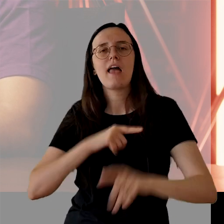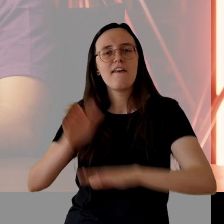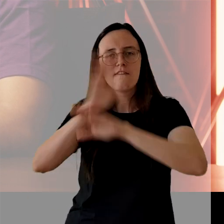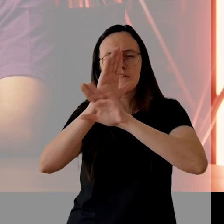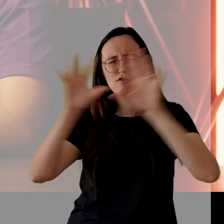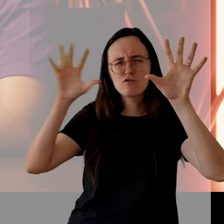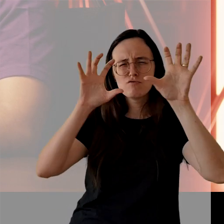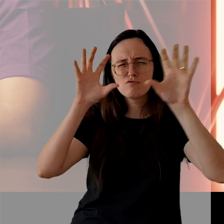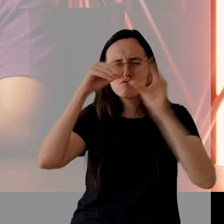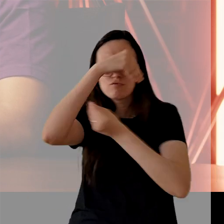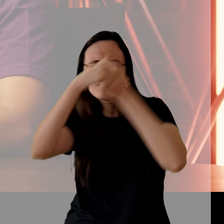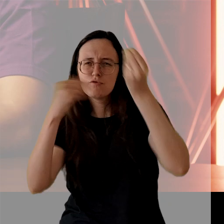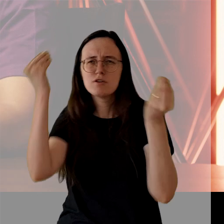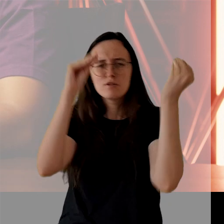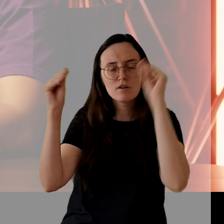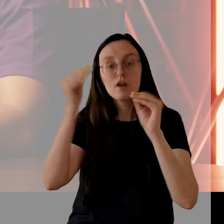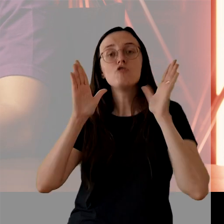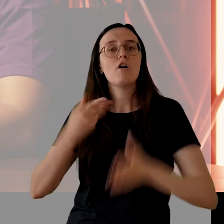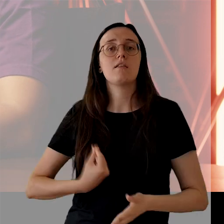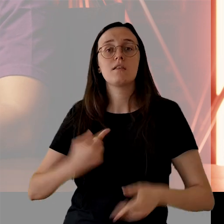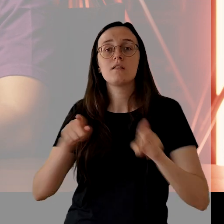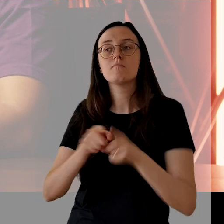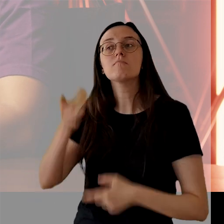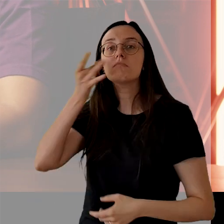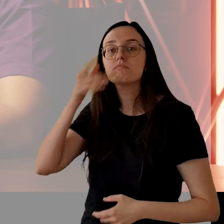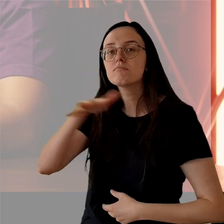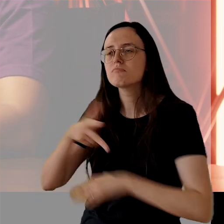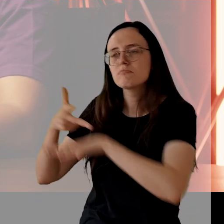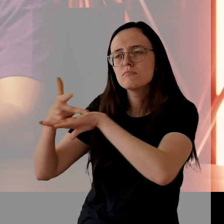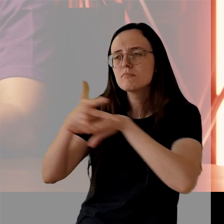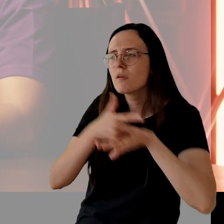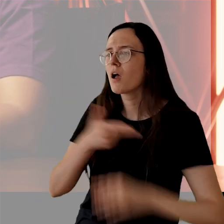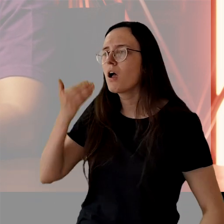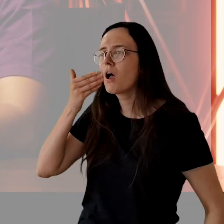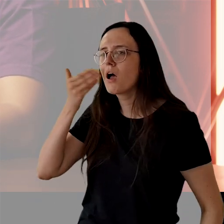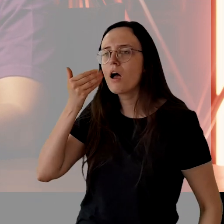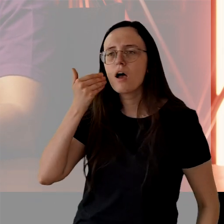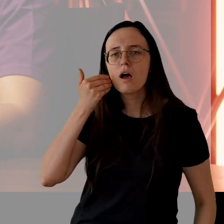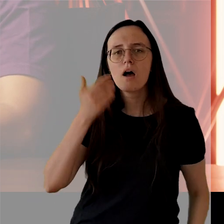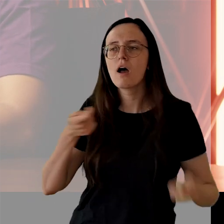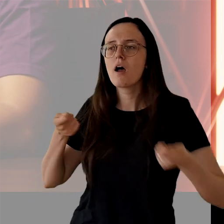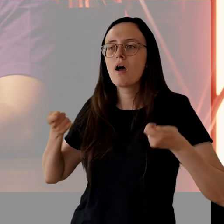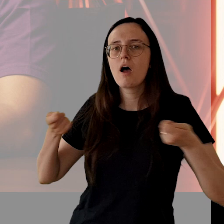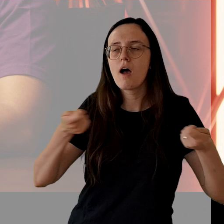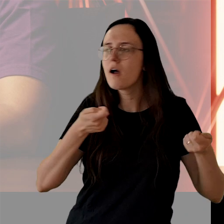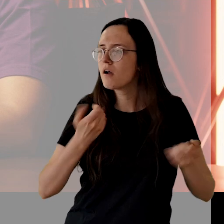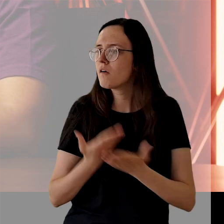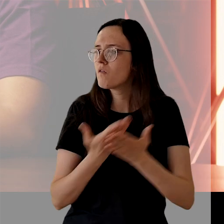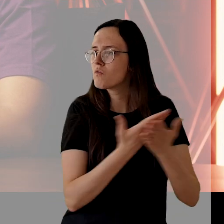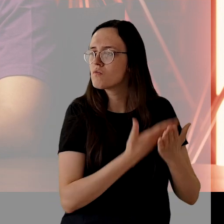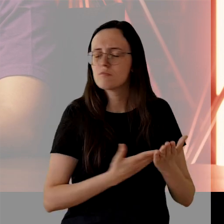já esteja lá no set de filmagem, né, coordenando a gravação para que esteja tudo alinhado,